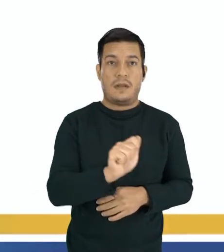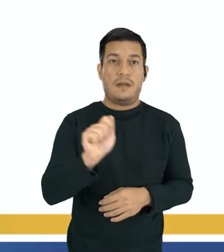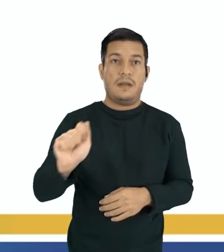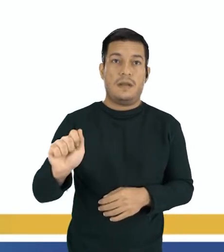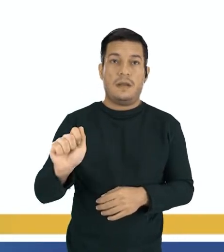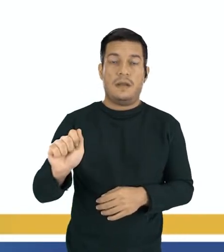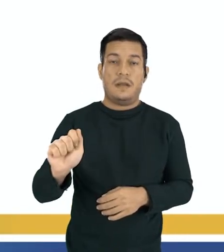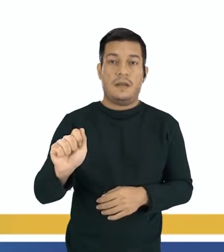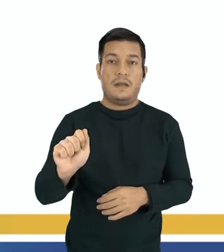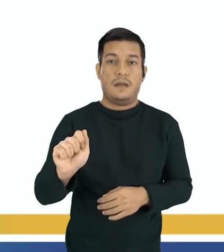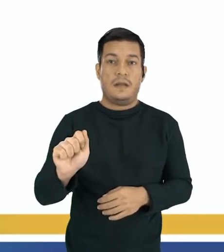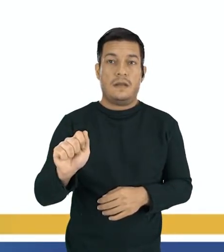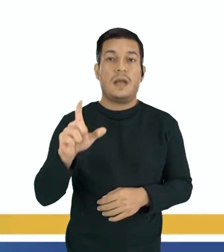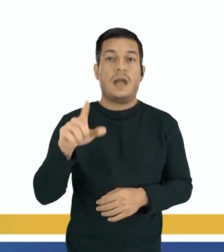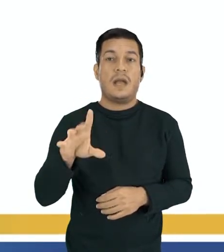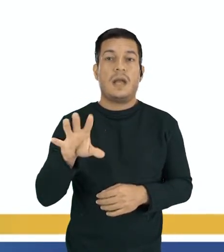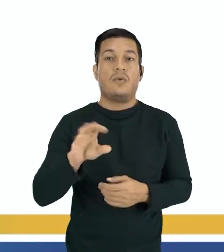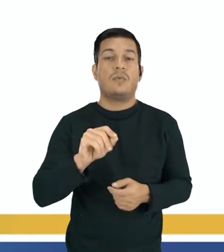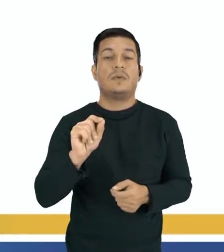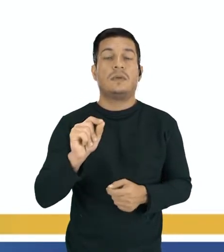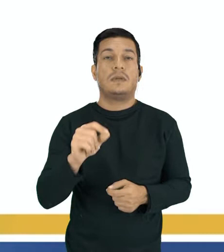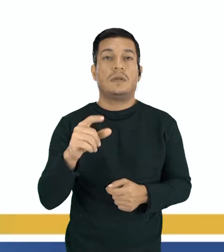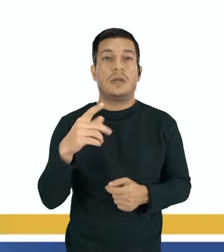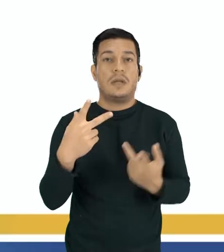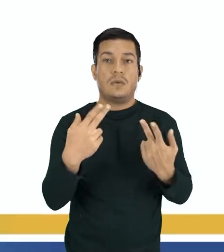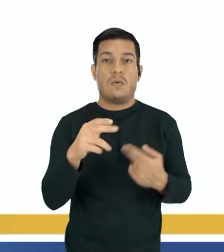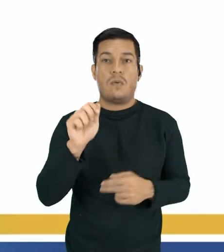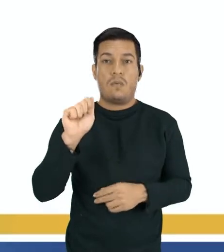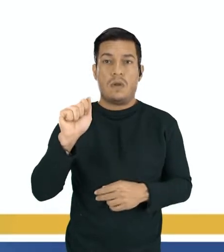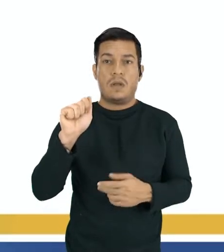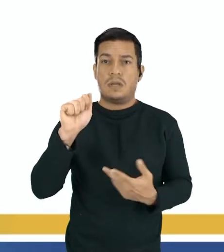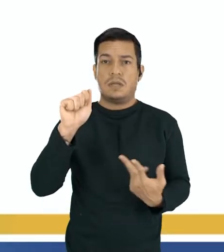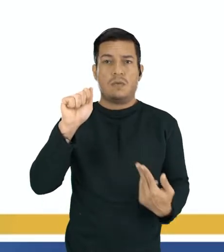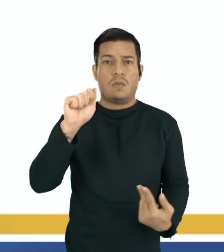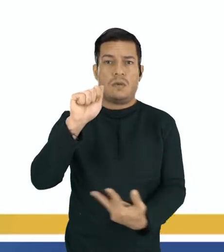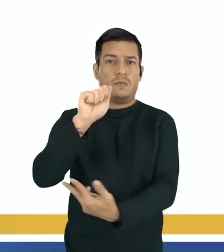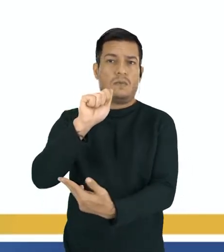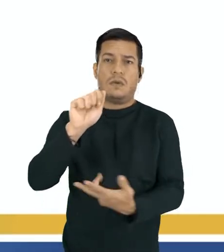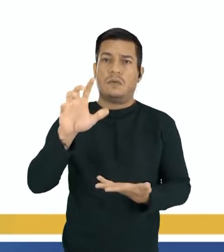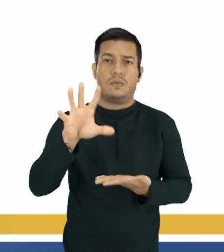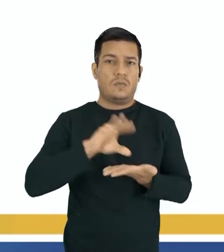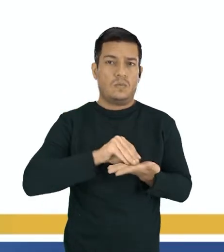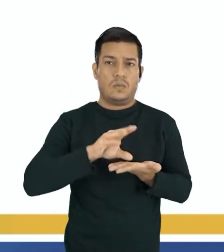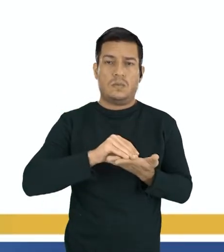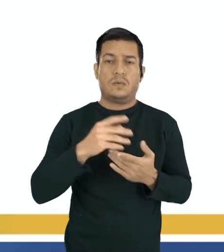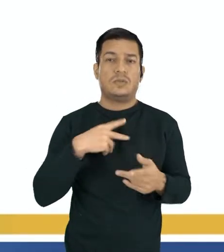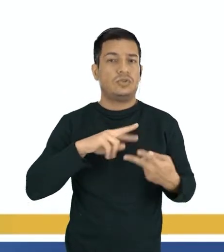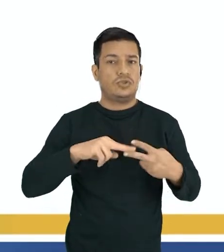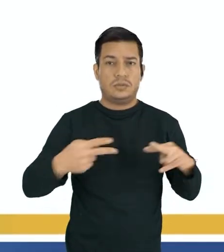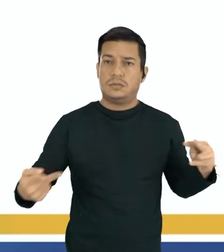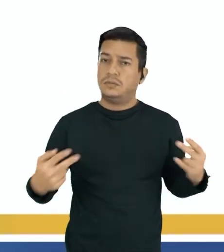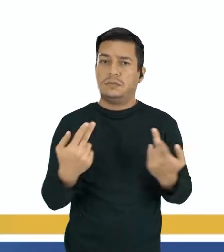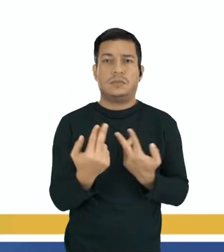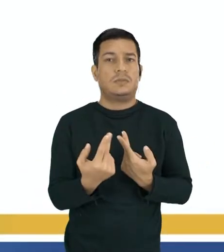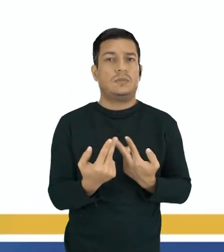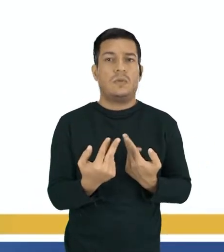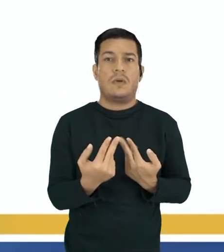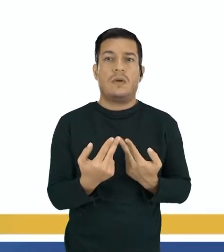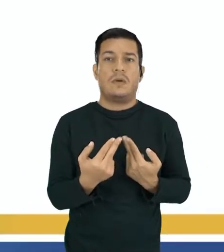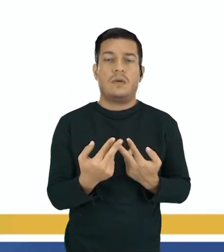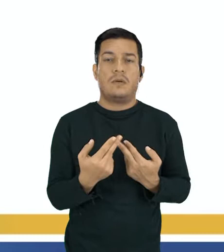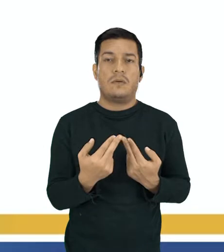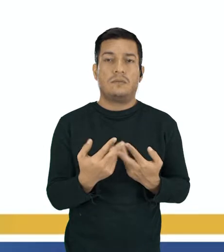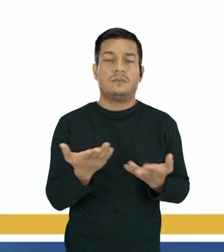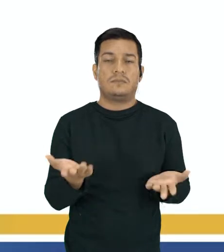dois seres vivos são cópias desse ser vivo A. Eles são exatamente iguais, geneticamente iguais ao indivíduo que